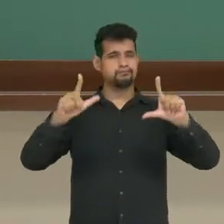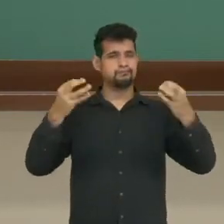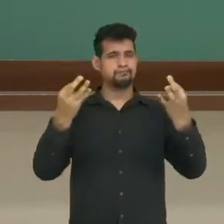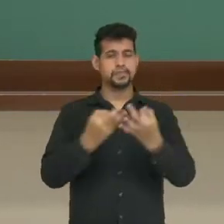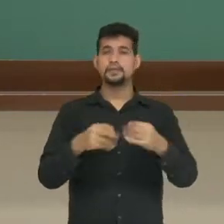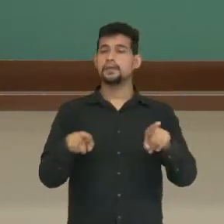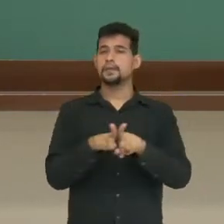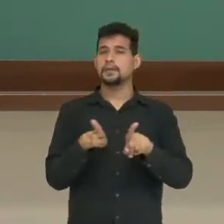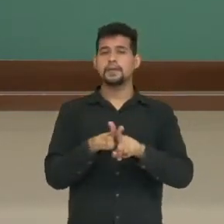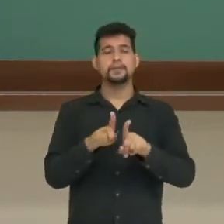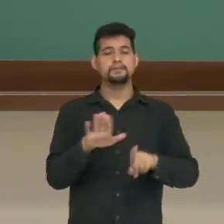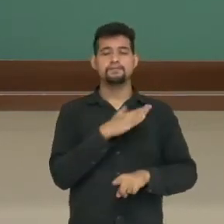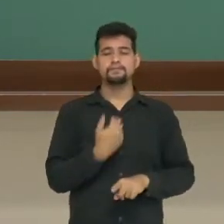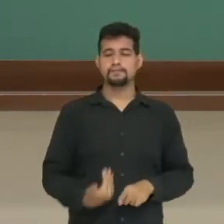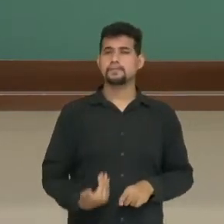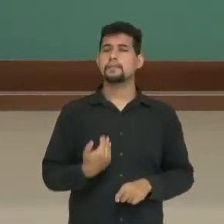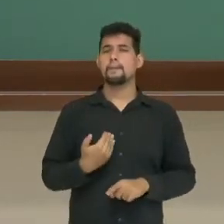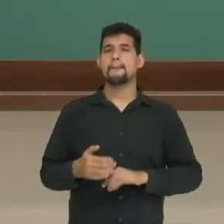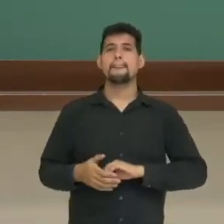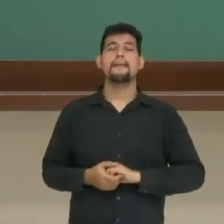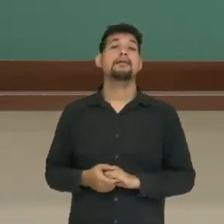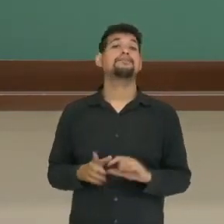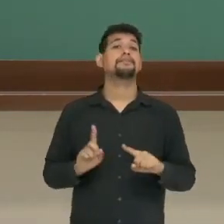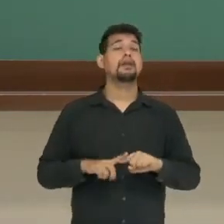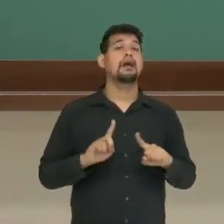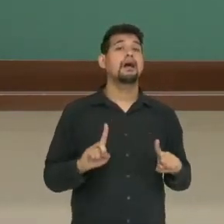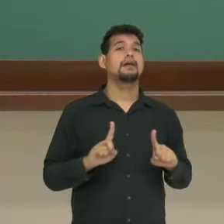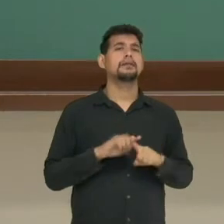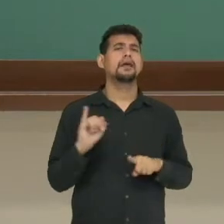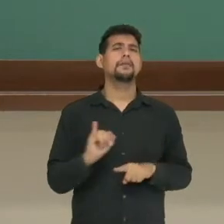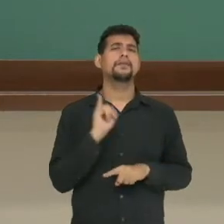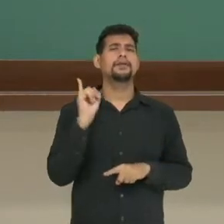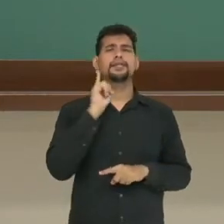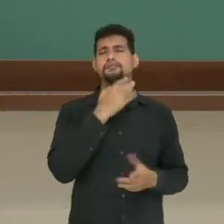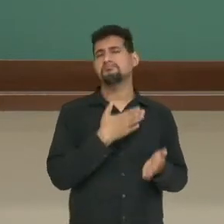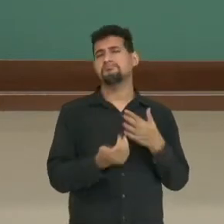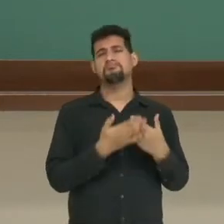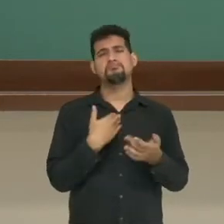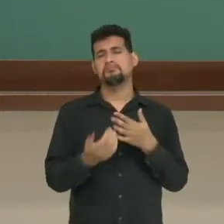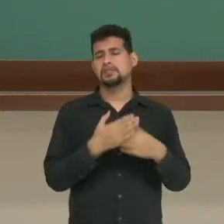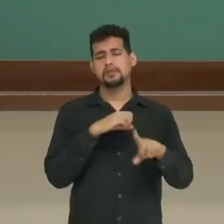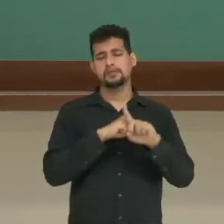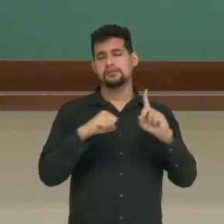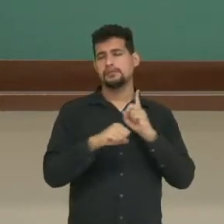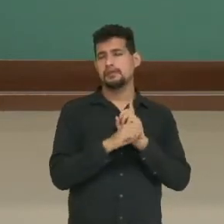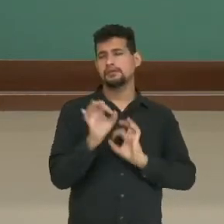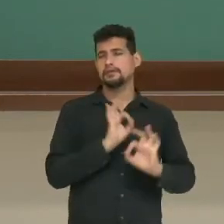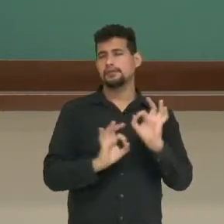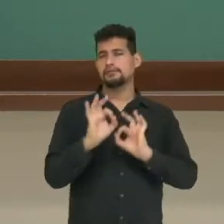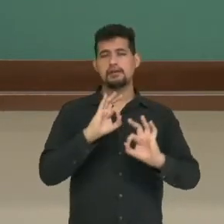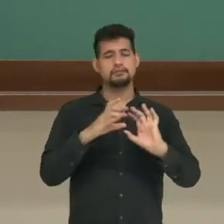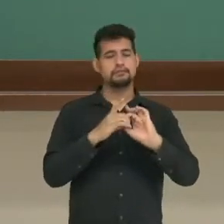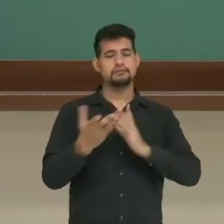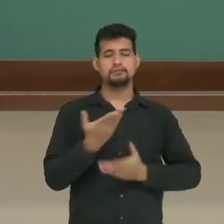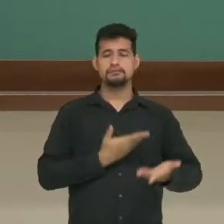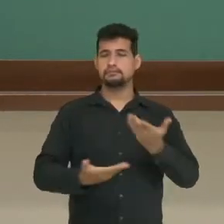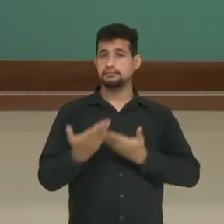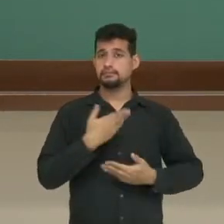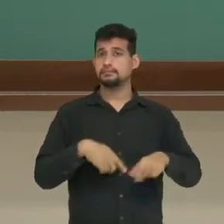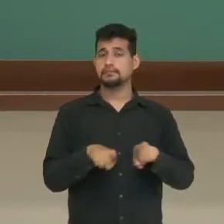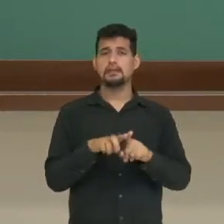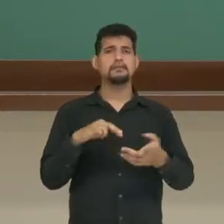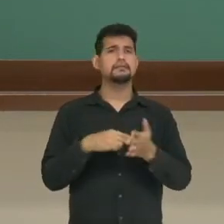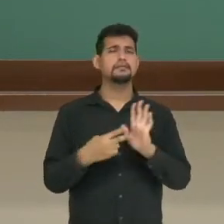da coisa pública, da máquina pública. Portanto, fundamental para qualquer sociedade organizada democraticamente